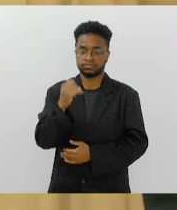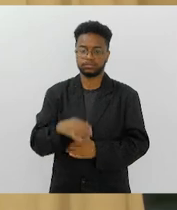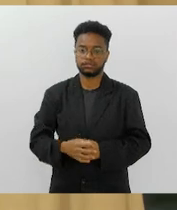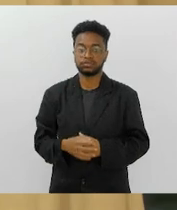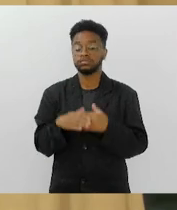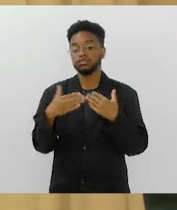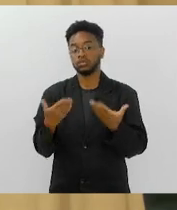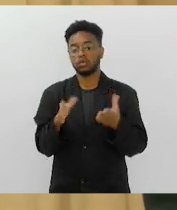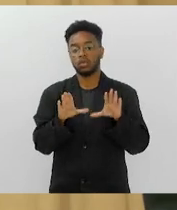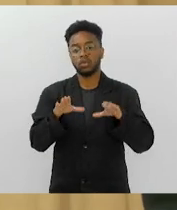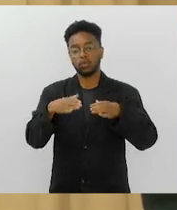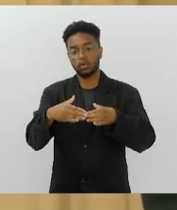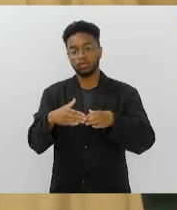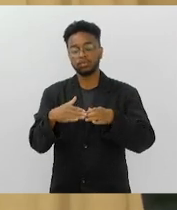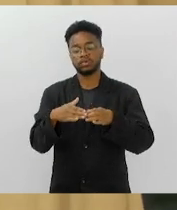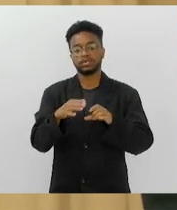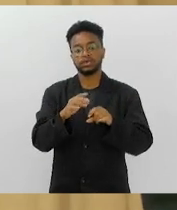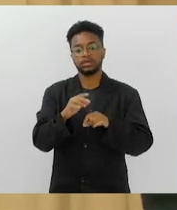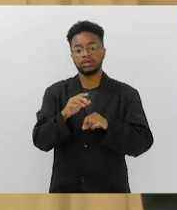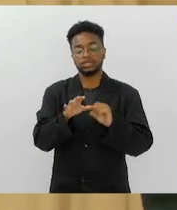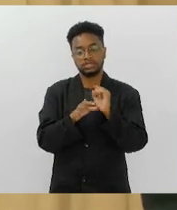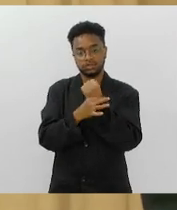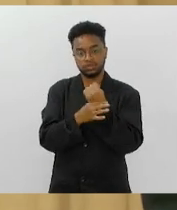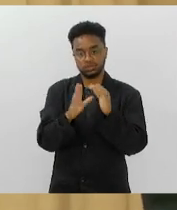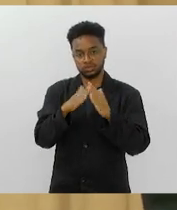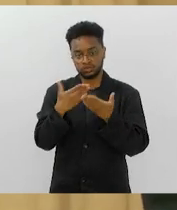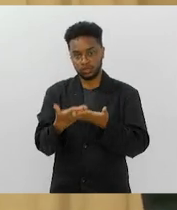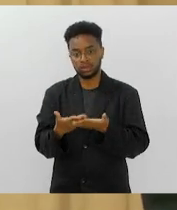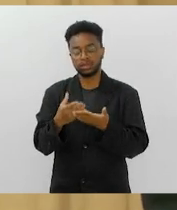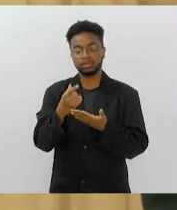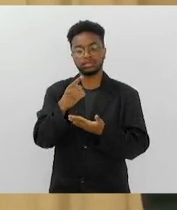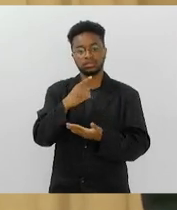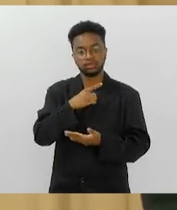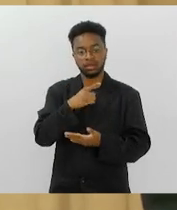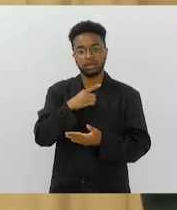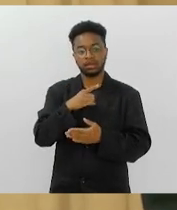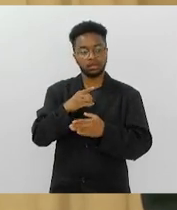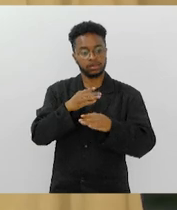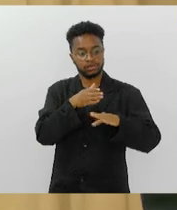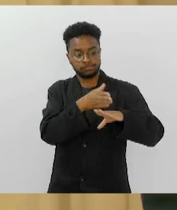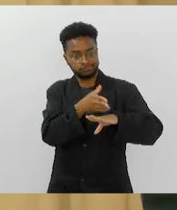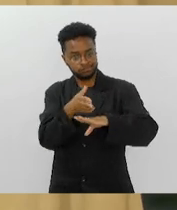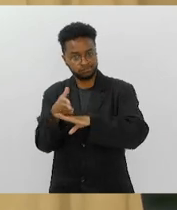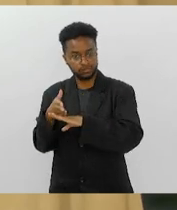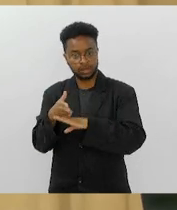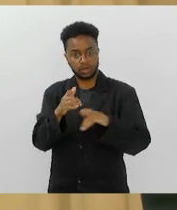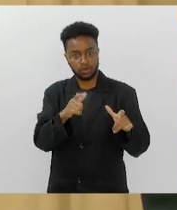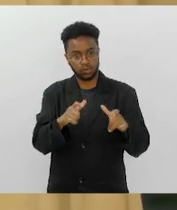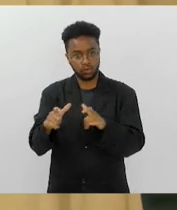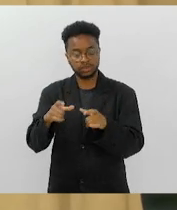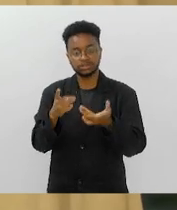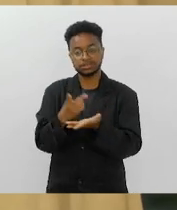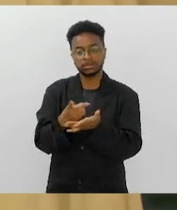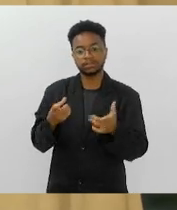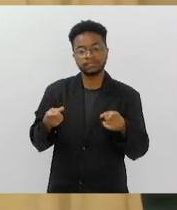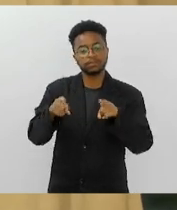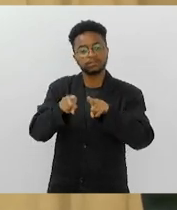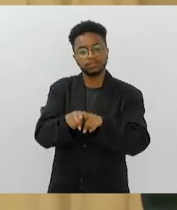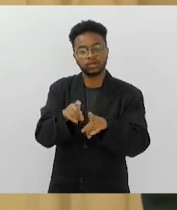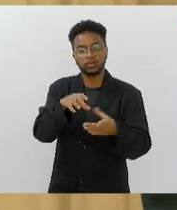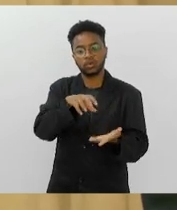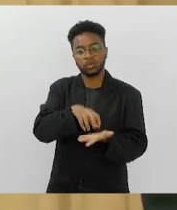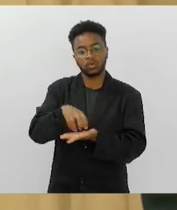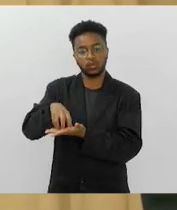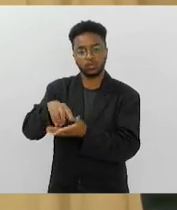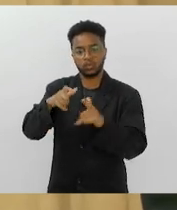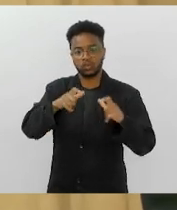de segurança escolar, ele entra com essa especialidade, ele entra através da porta da frente, ele entra em parceria com a unidade e ele